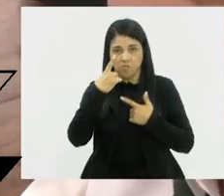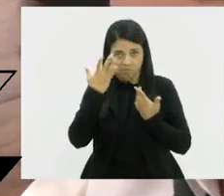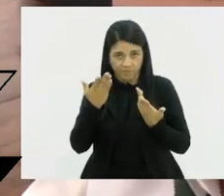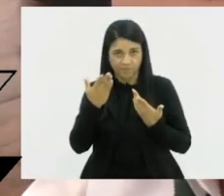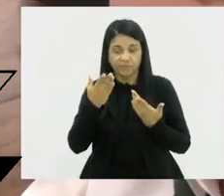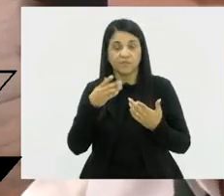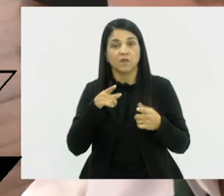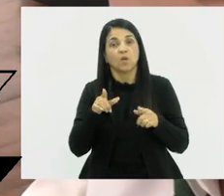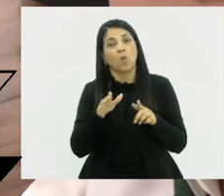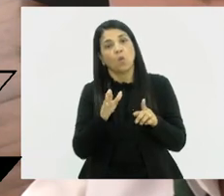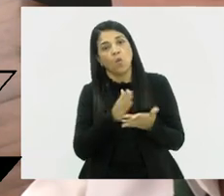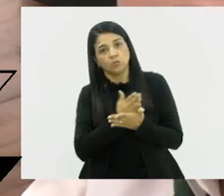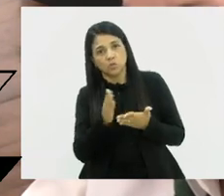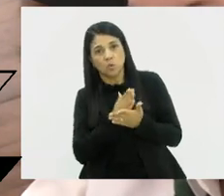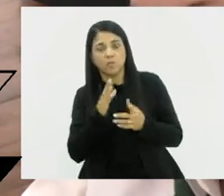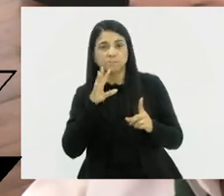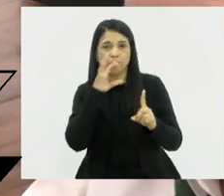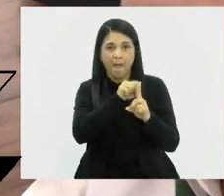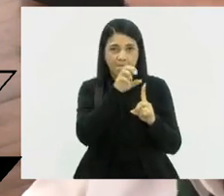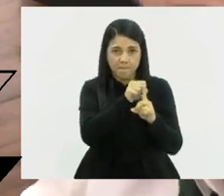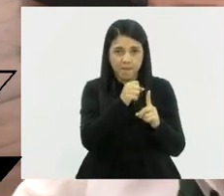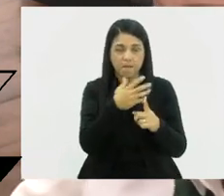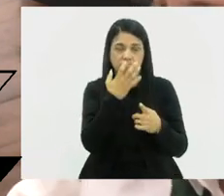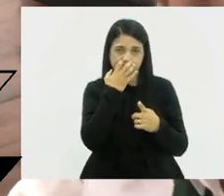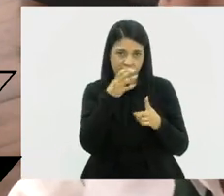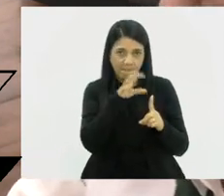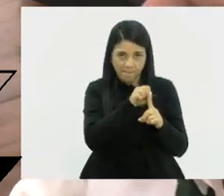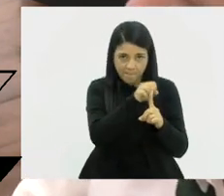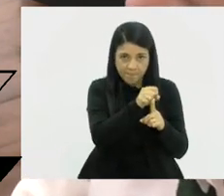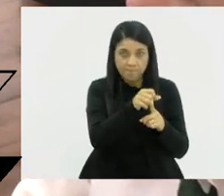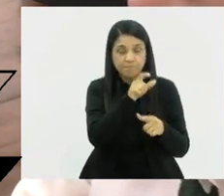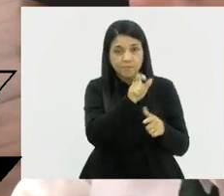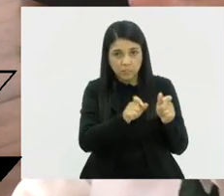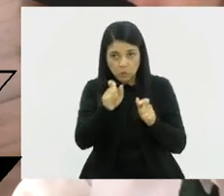que vem acontecendo. E, com toda a demanda, com